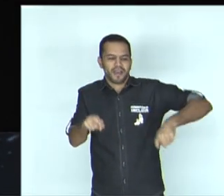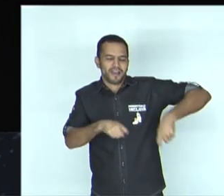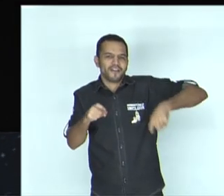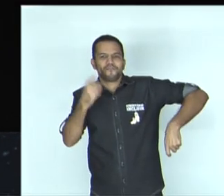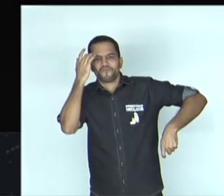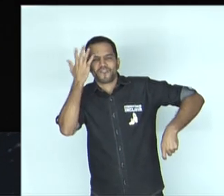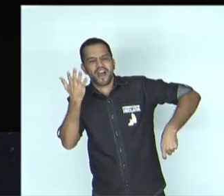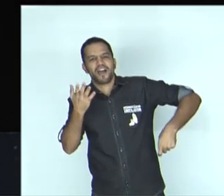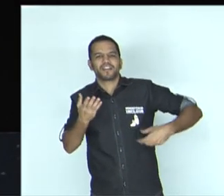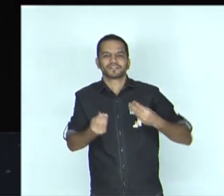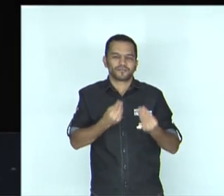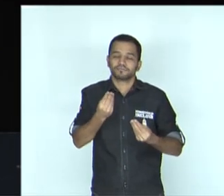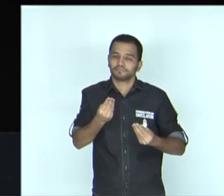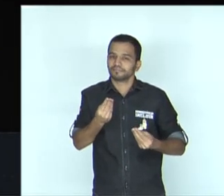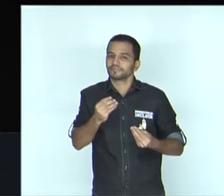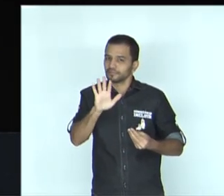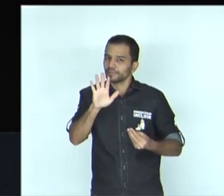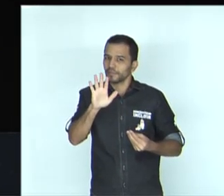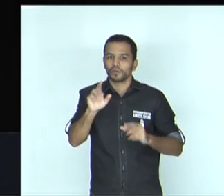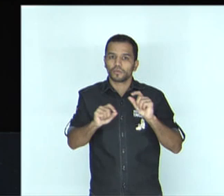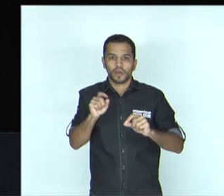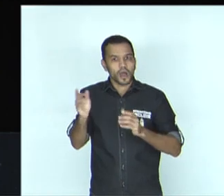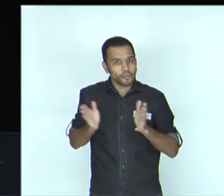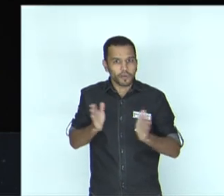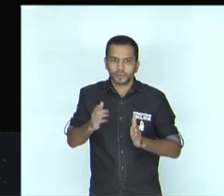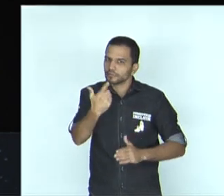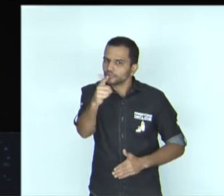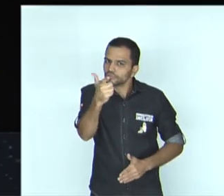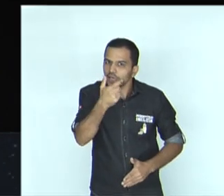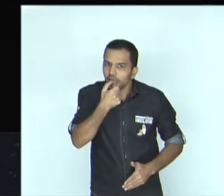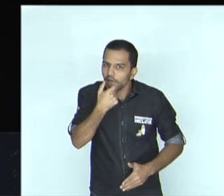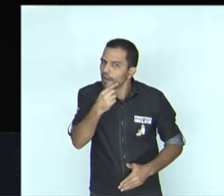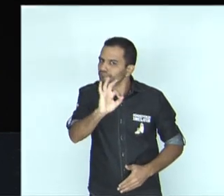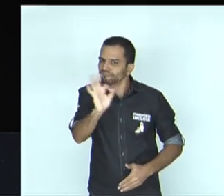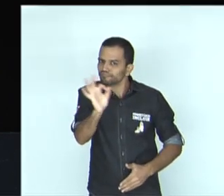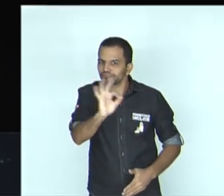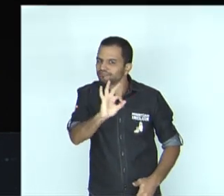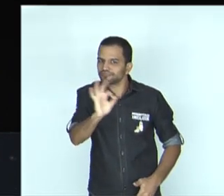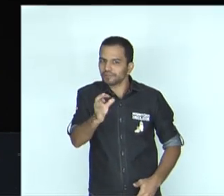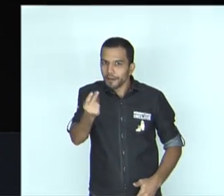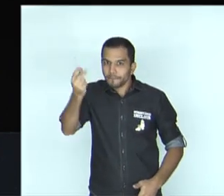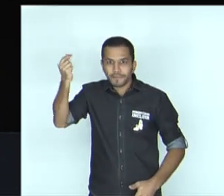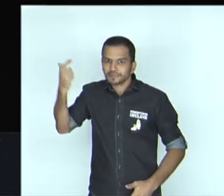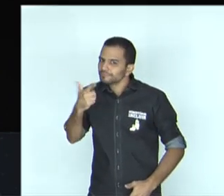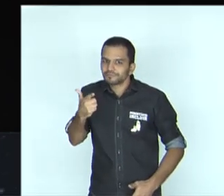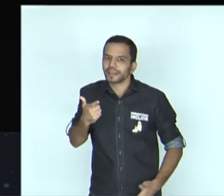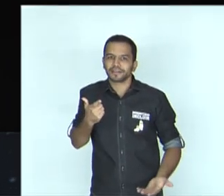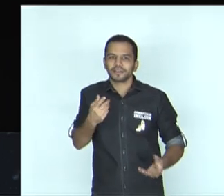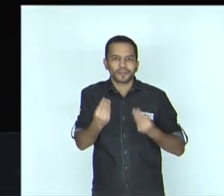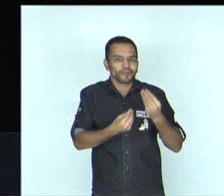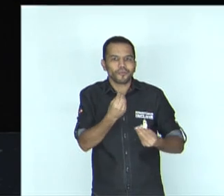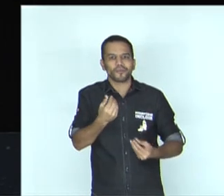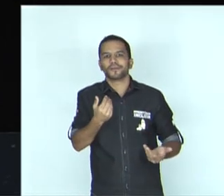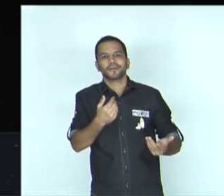agropastoril. É, querido, mas é uma época que não tem um monte de remédio que você tem hoje. É uma época que não tem aquecedor que nem